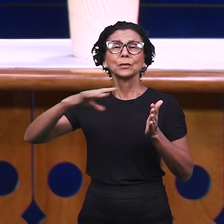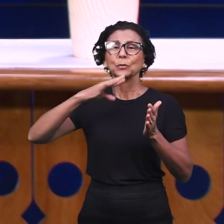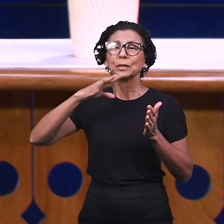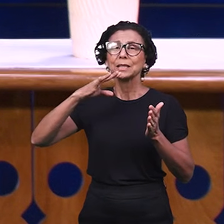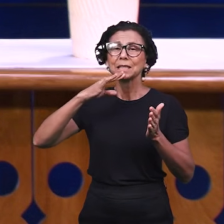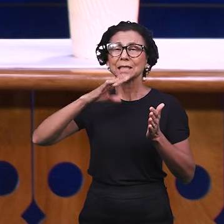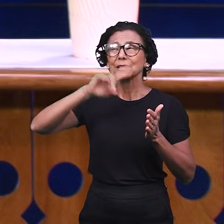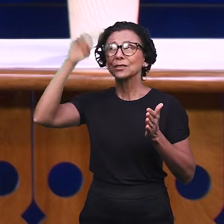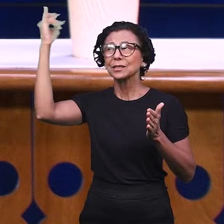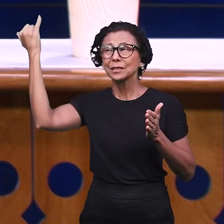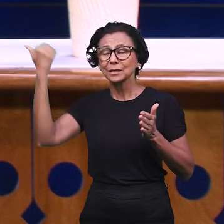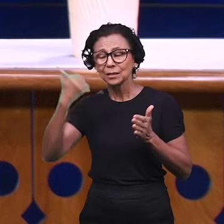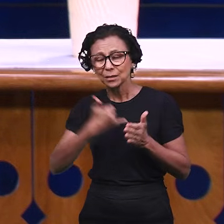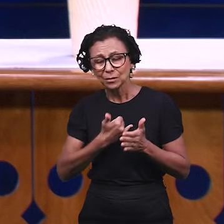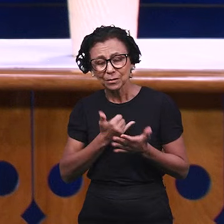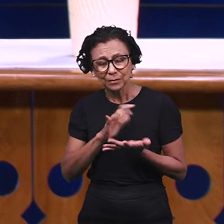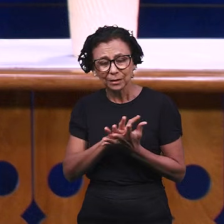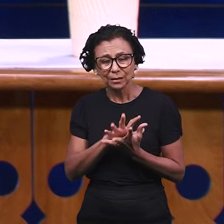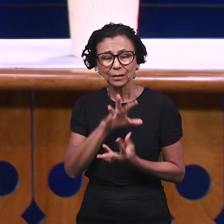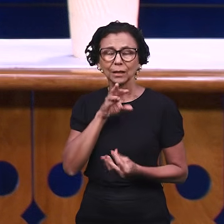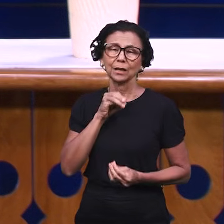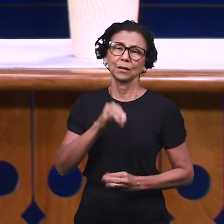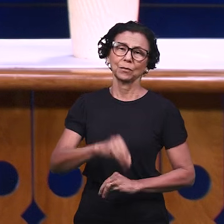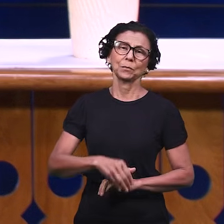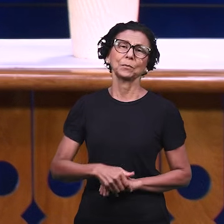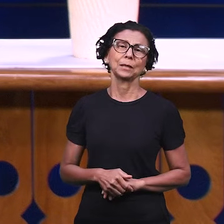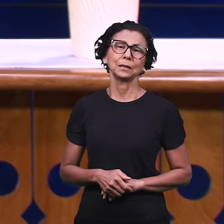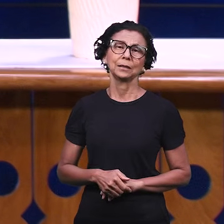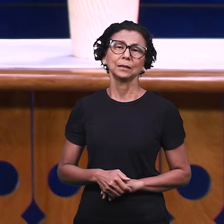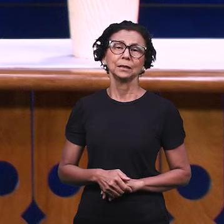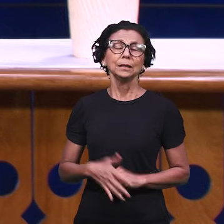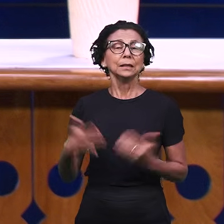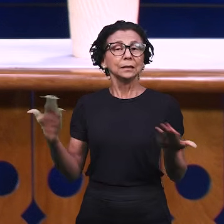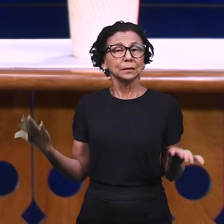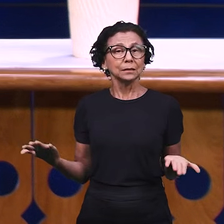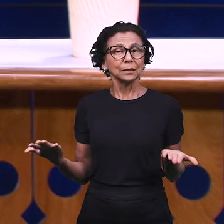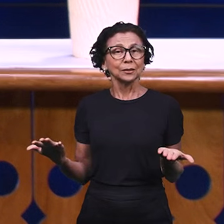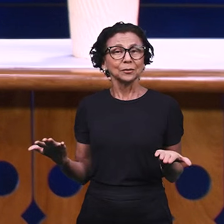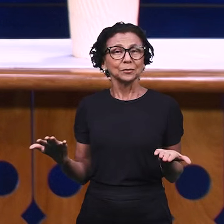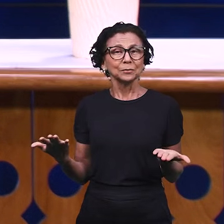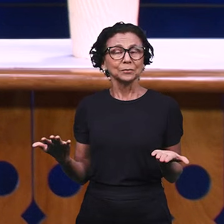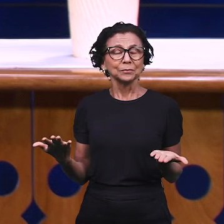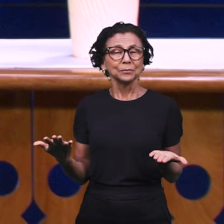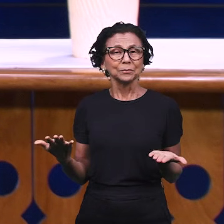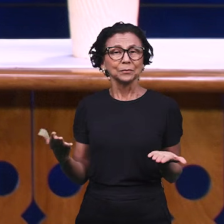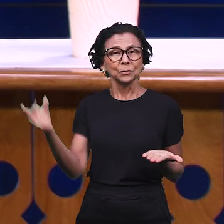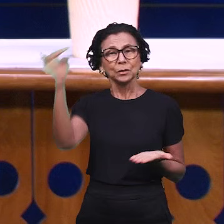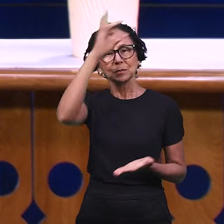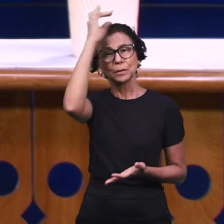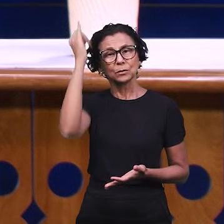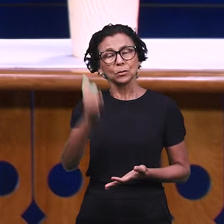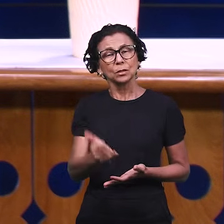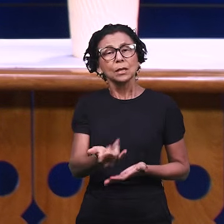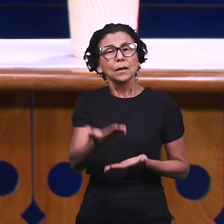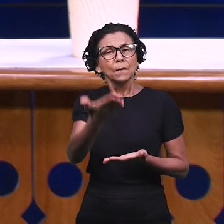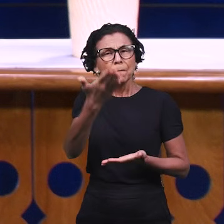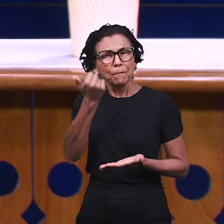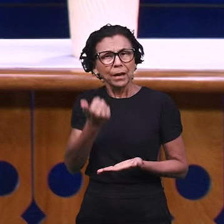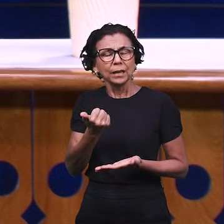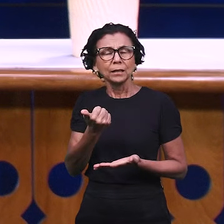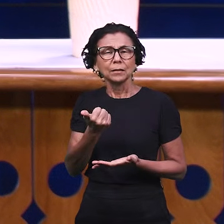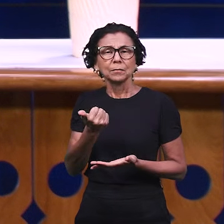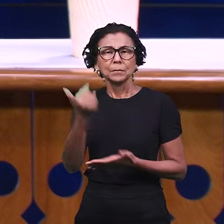estão sedentos de ouvir a palavra, esses também, a palavra diz assim, venha. Venha porque é o momento